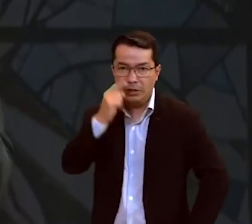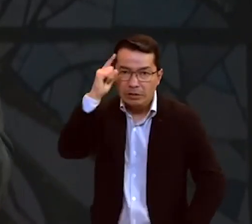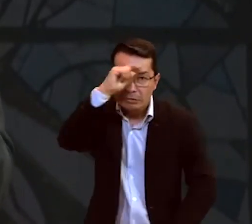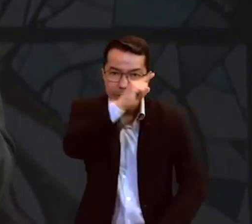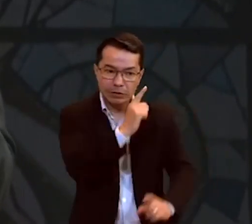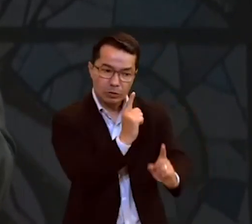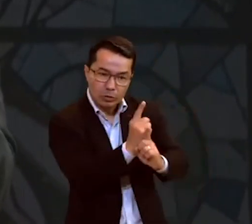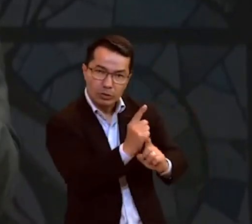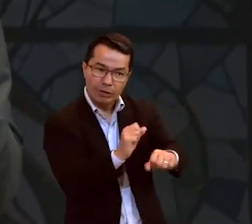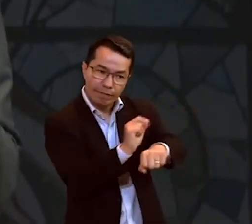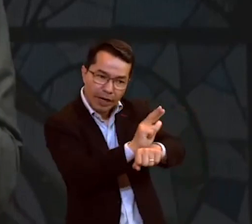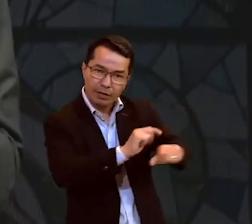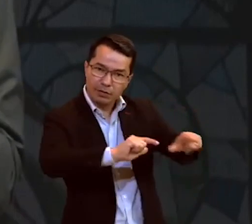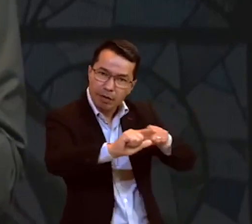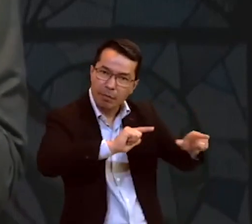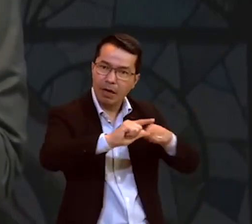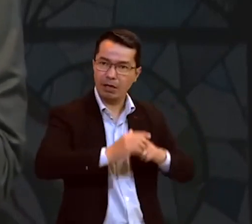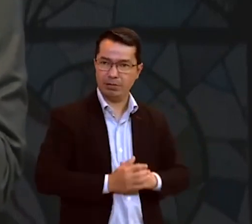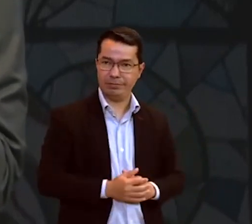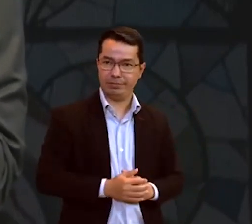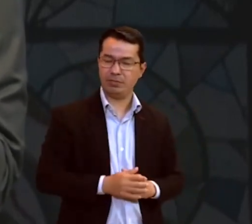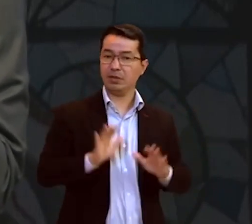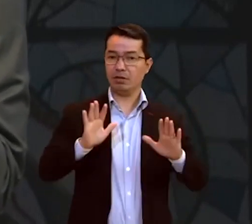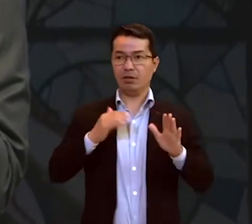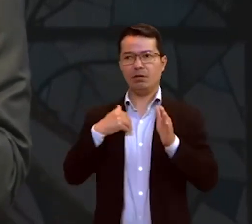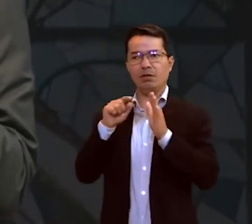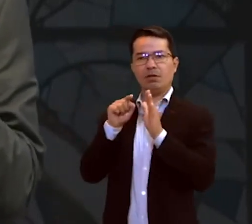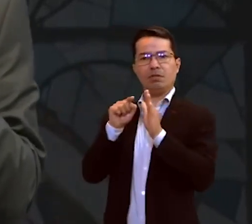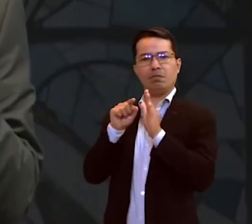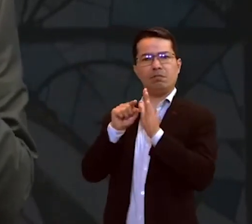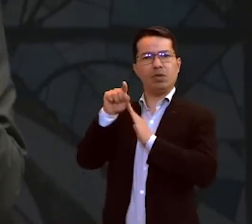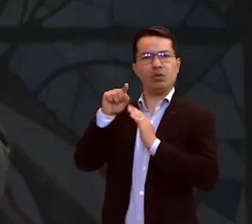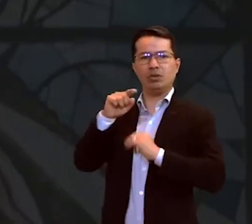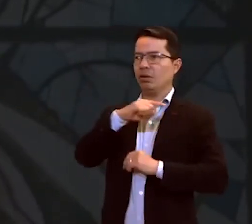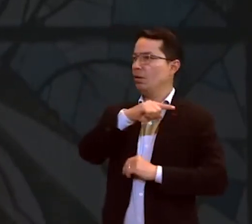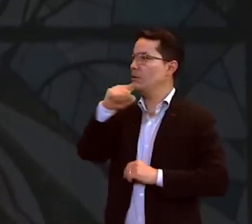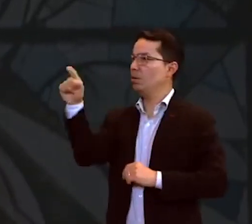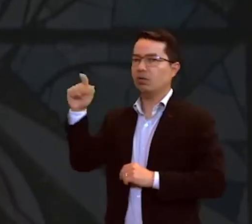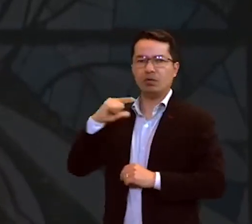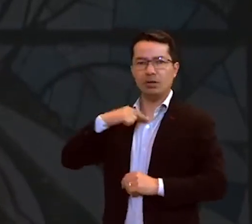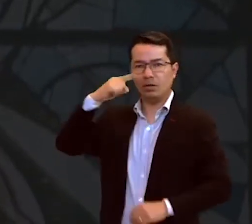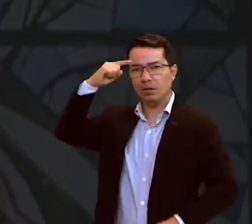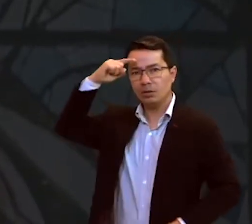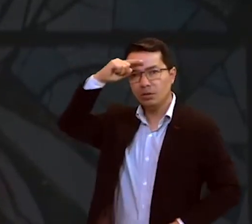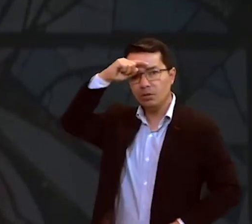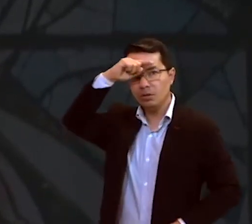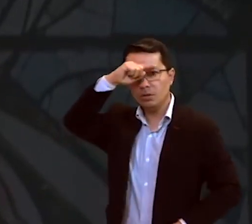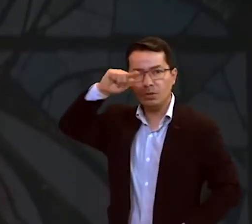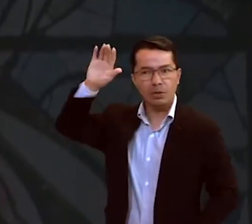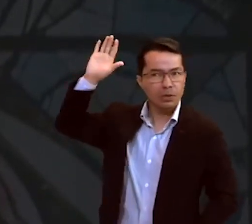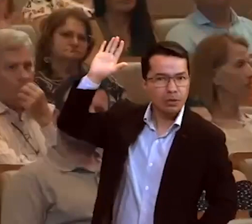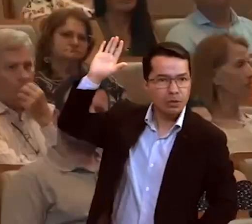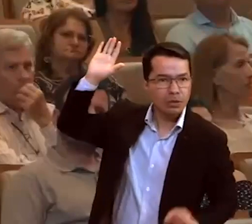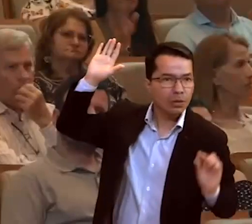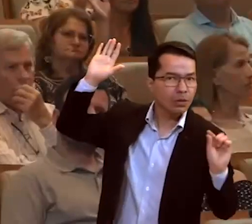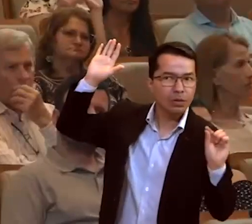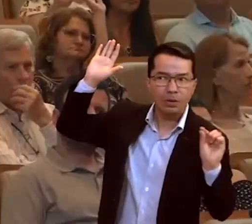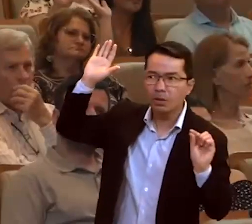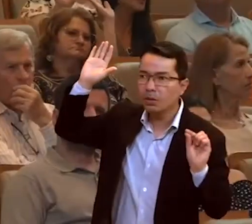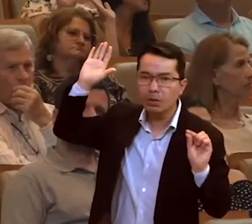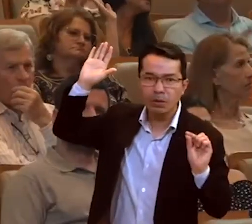trabalho. Tem alguém aqui? É uma pergunta, né, de Tiago. Tem alguém aqui passando por algum tipo de dificuldade? Faz um sinal assim com sua mão. Algum